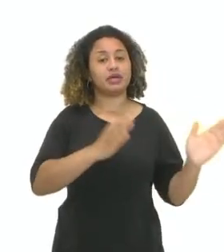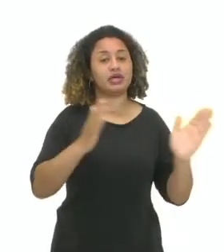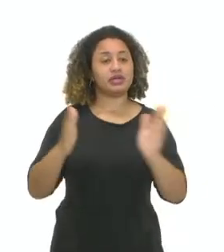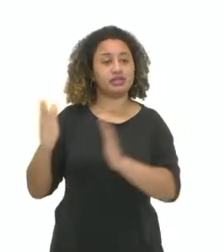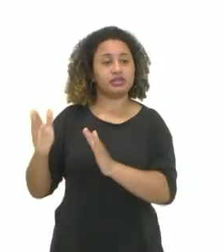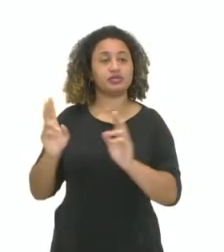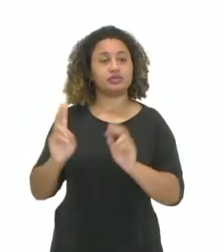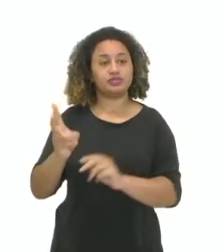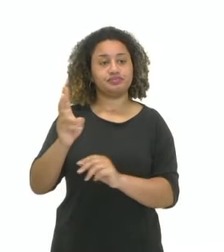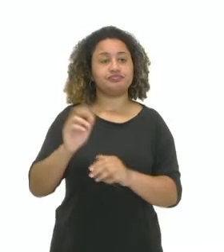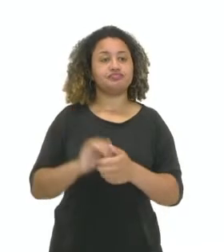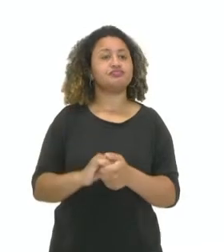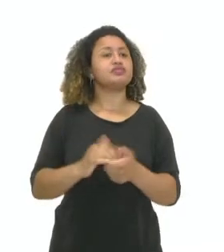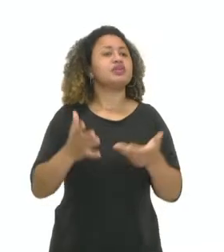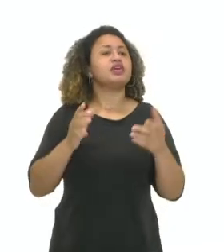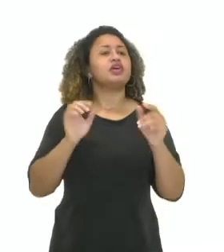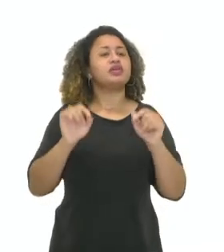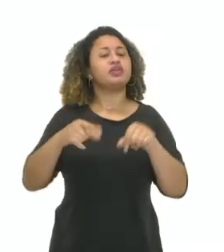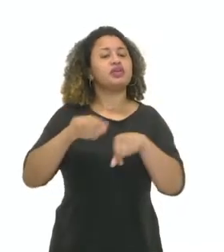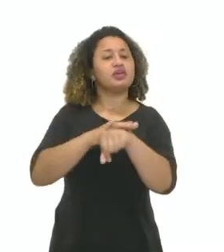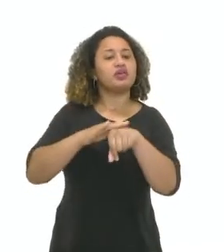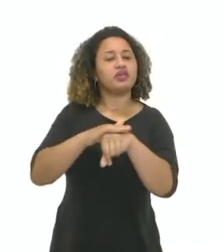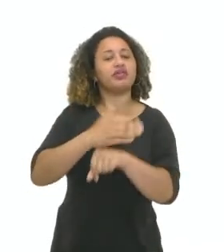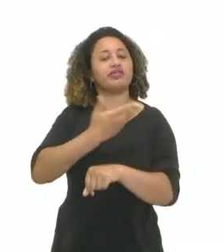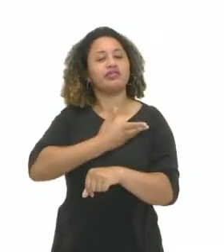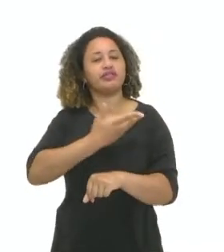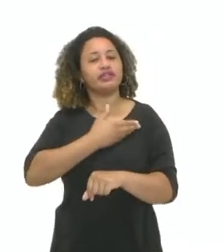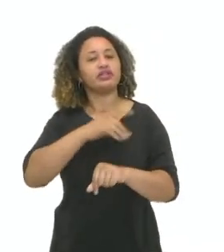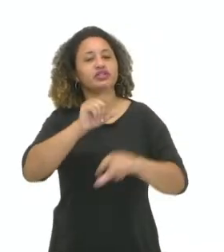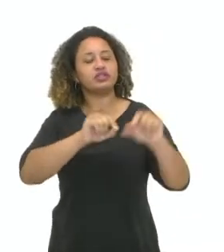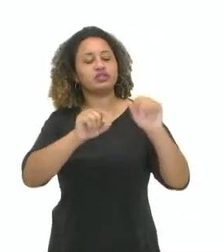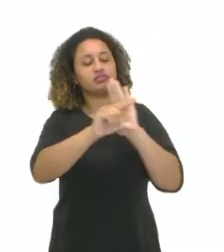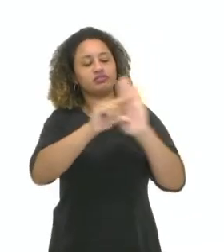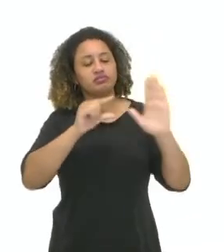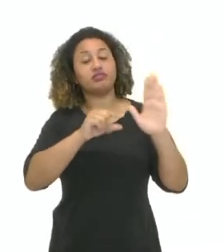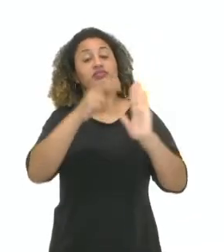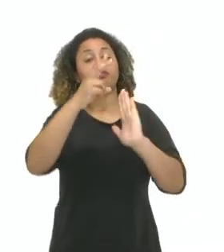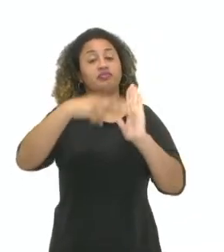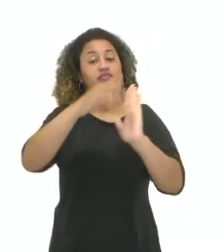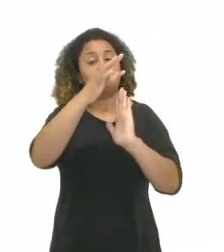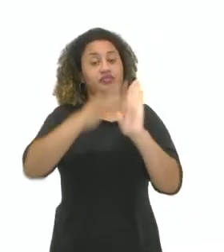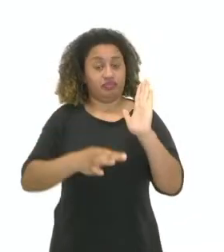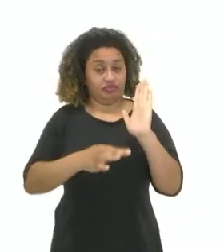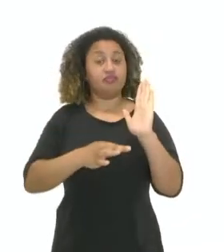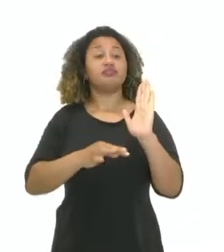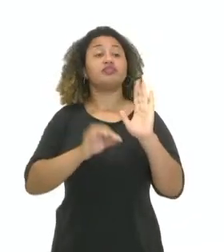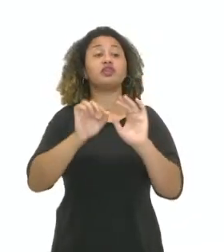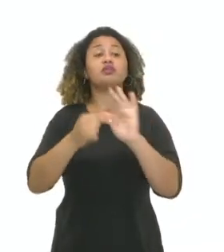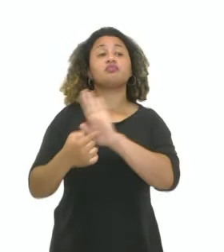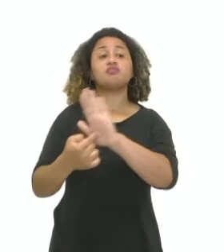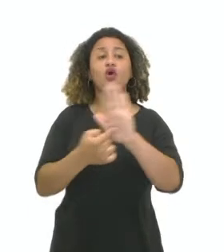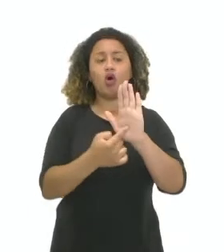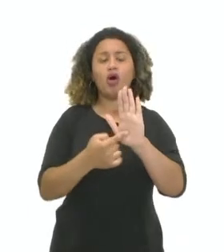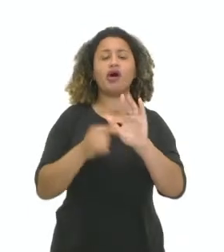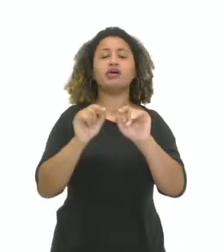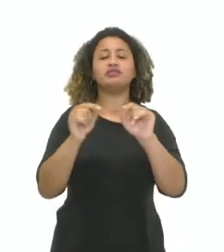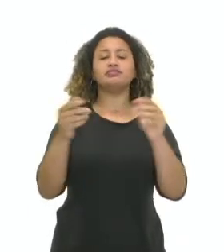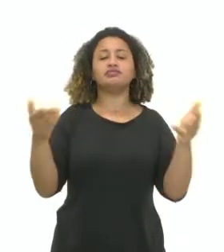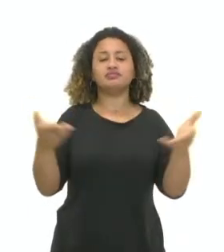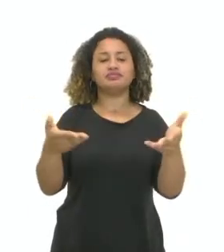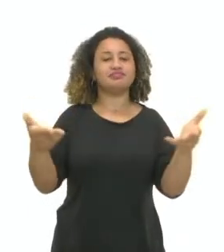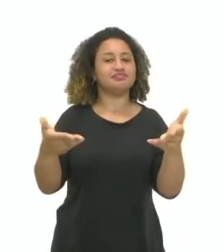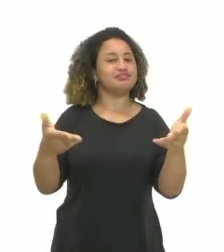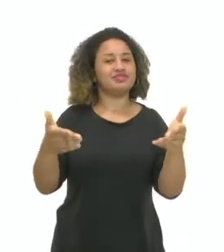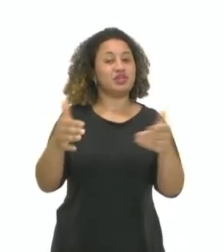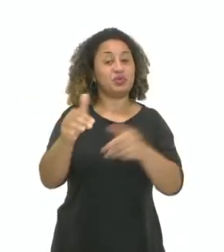Que você converse com um colega e escolha um trecho do texto lido que mostre que essa atualidade não se